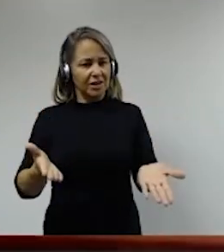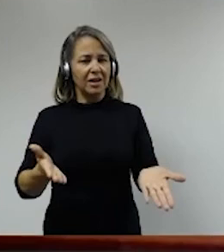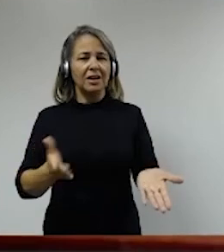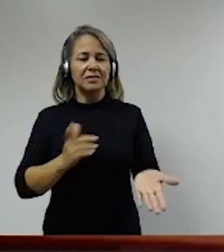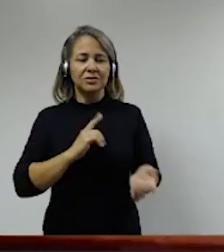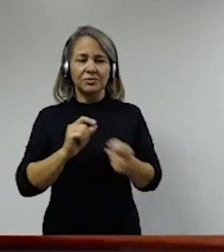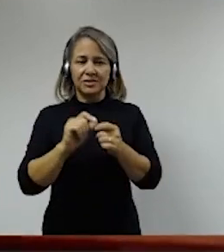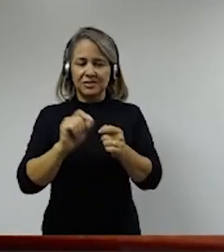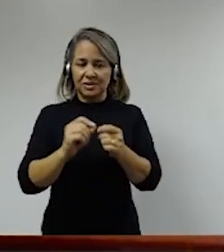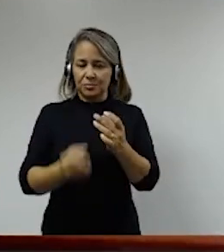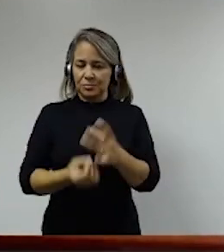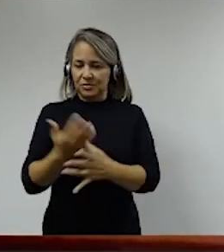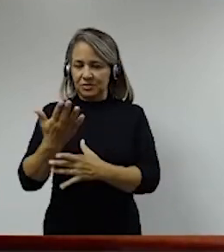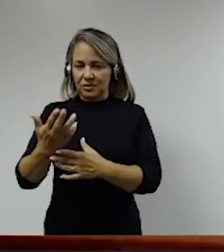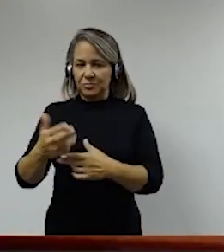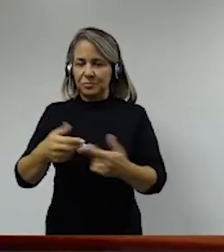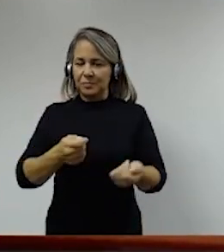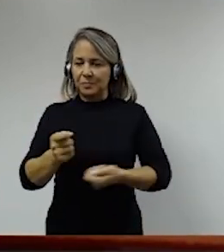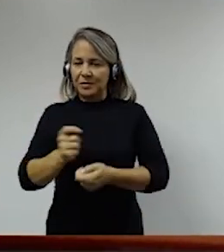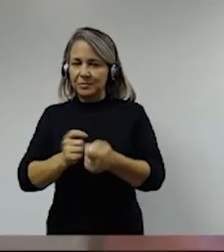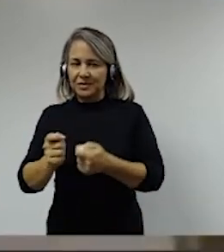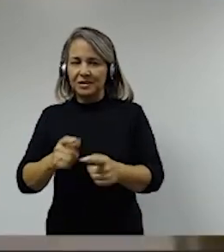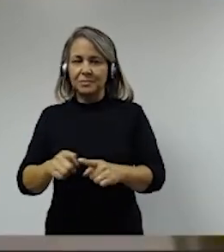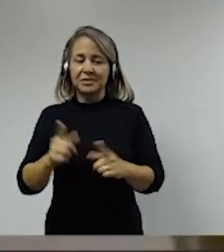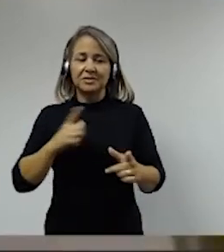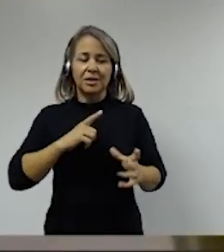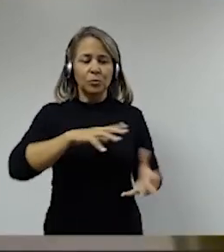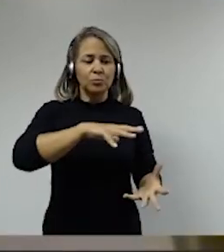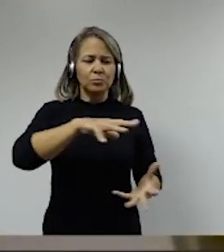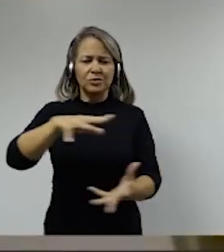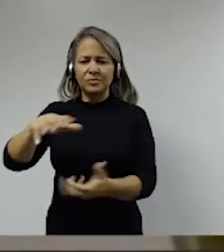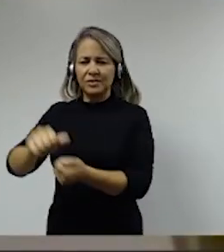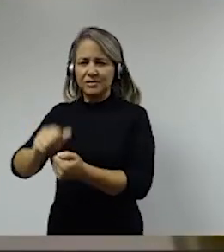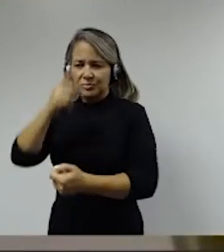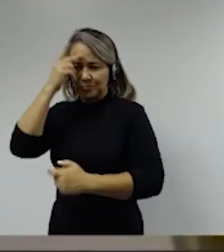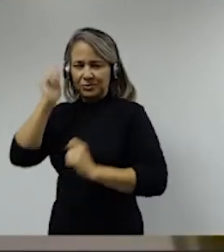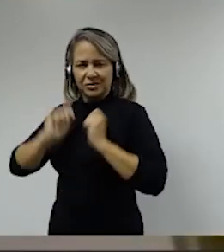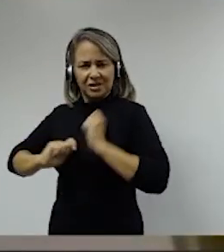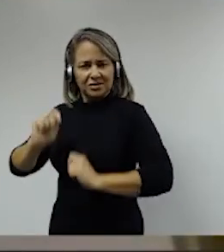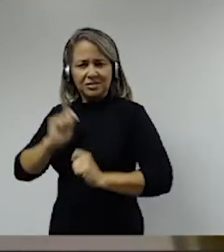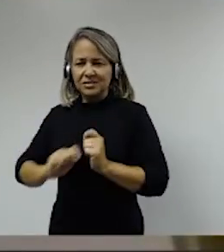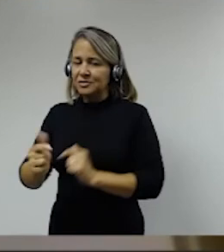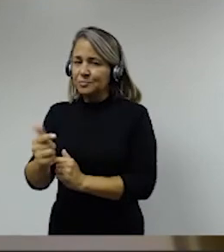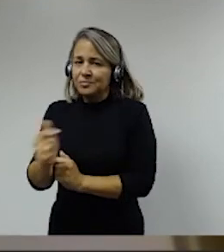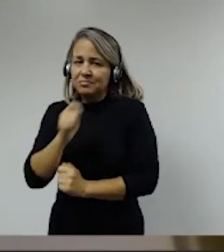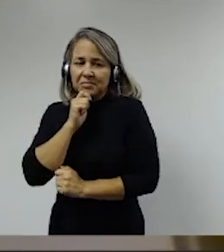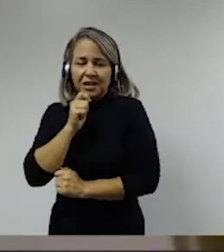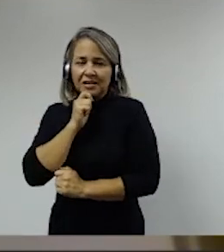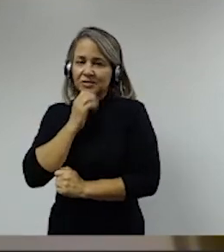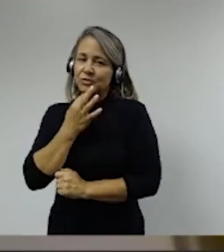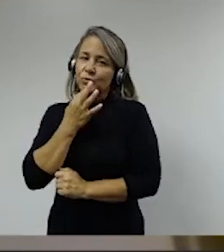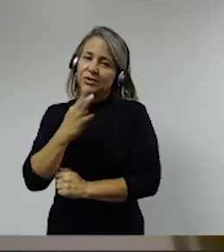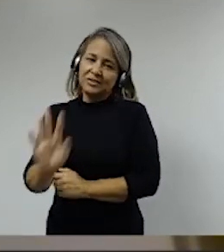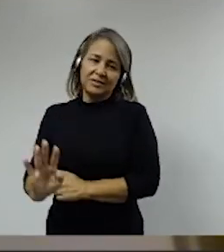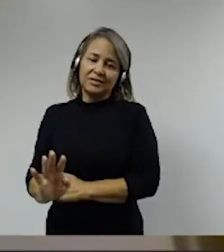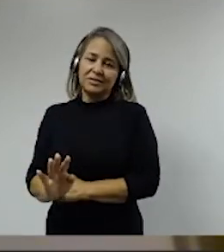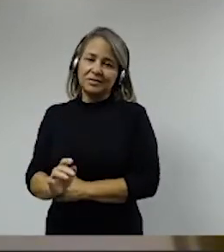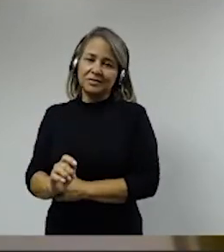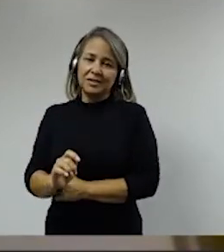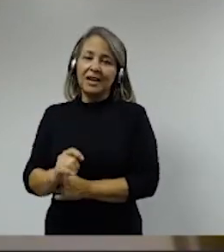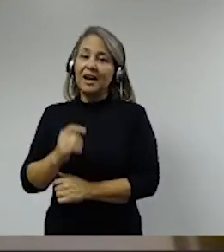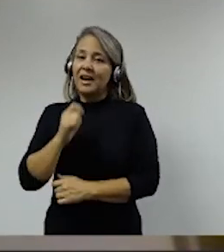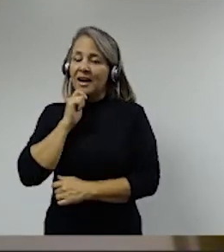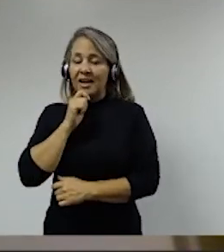estão realizando produções para o mercado, né, mas você tem todo um universo de autores e de artistas que não estão nessas cadeias tradicionais, nessas